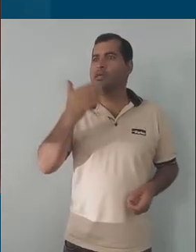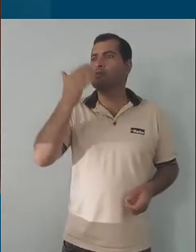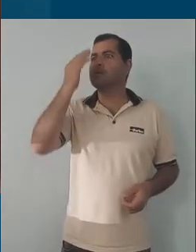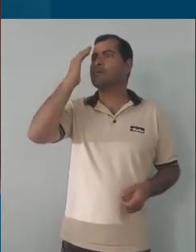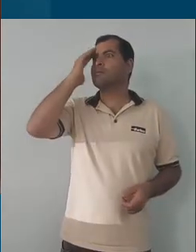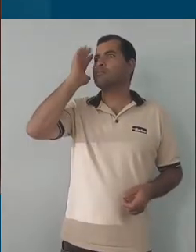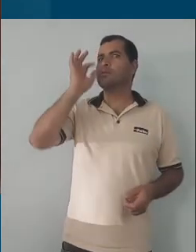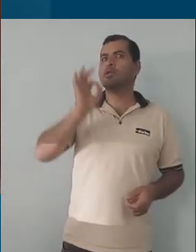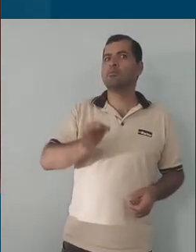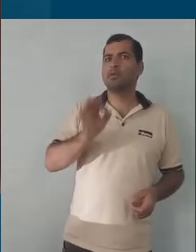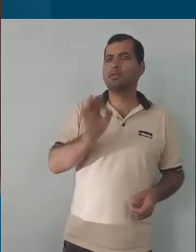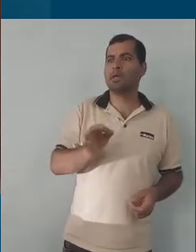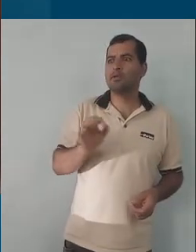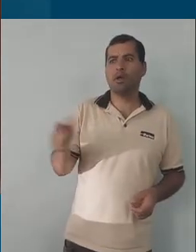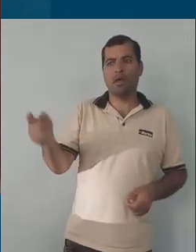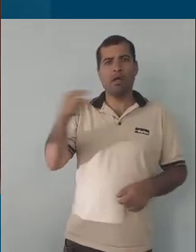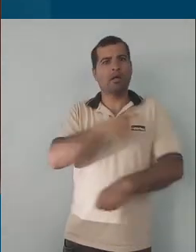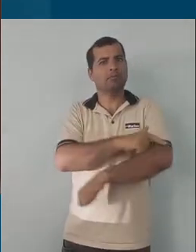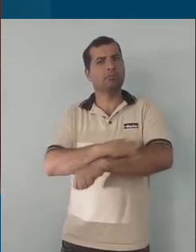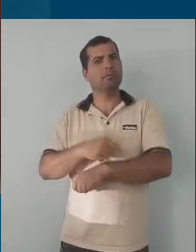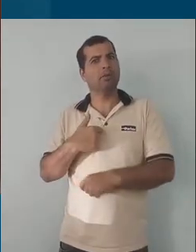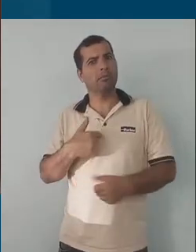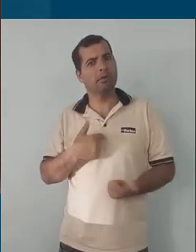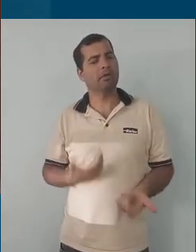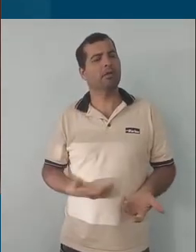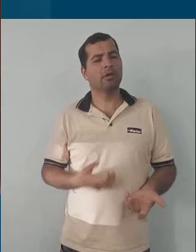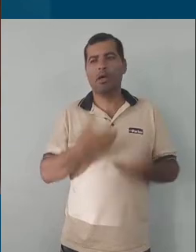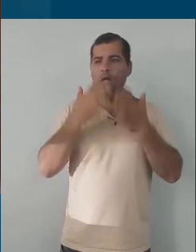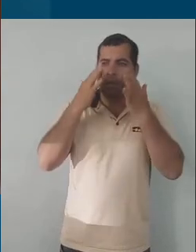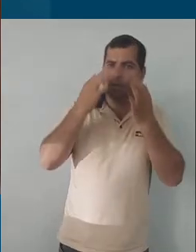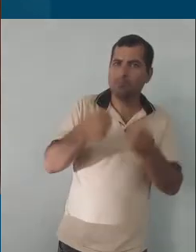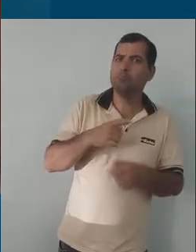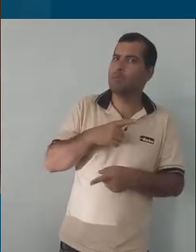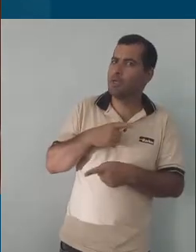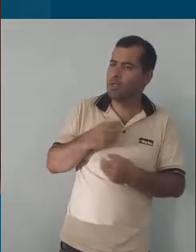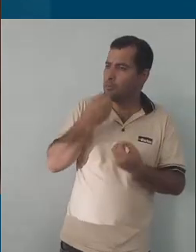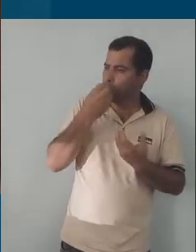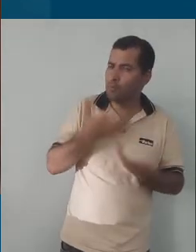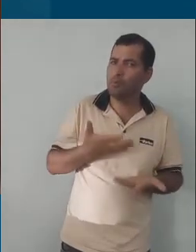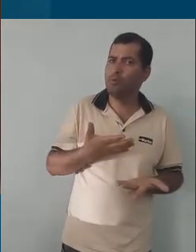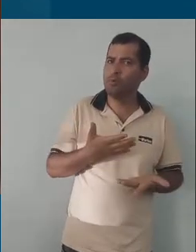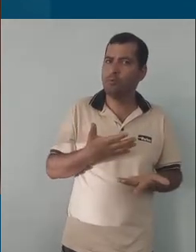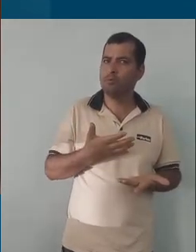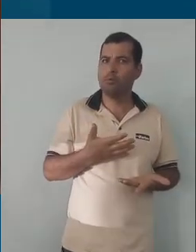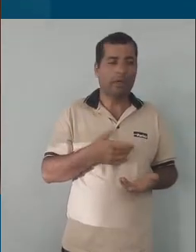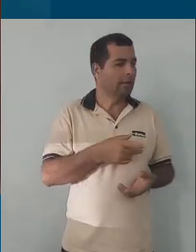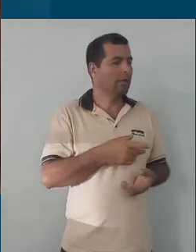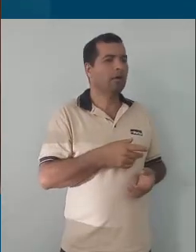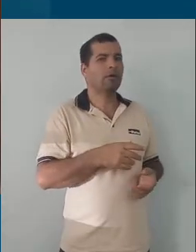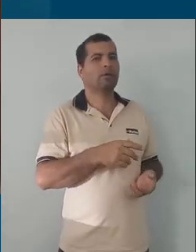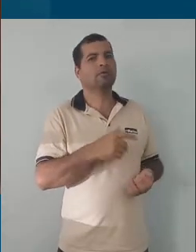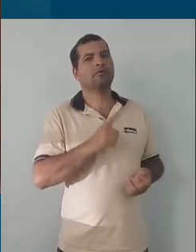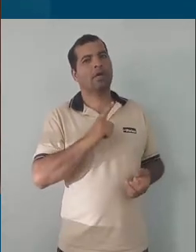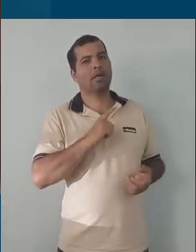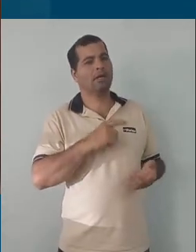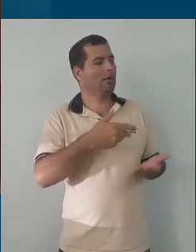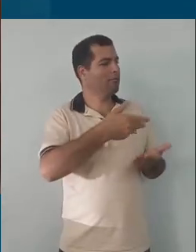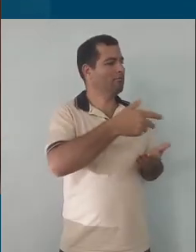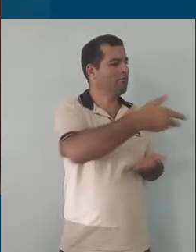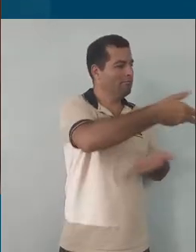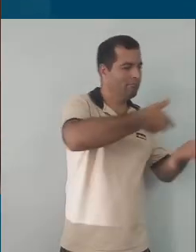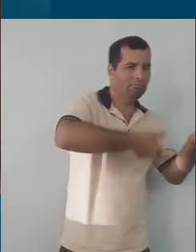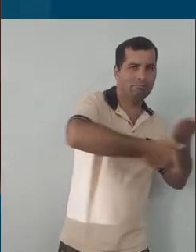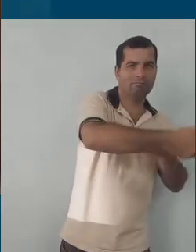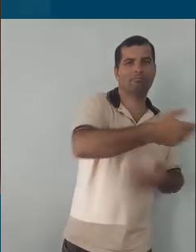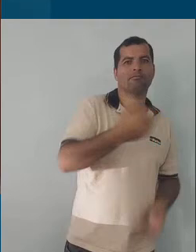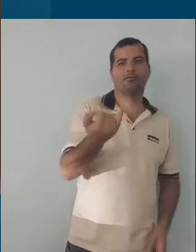um respeito, uma atenção do professor, então, assim, muda a qualidade da relação, né? E